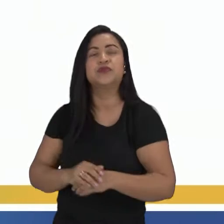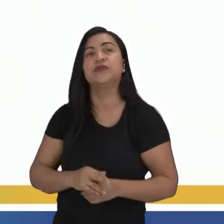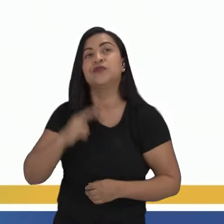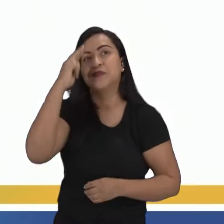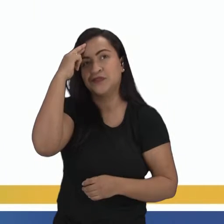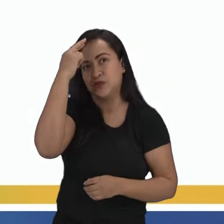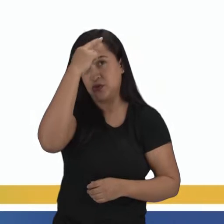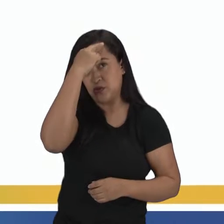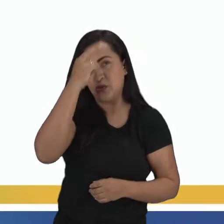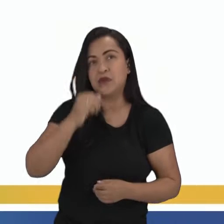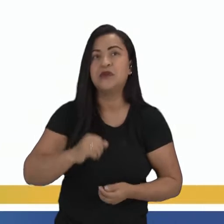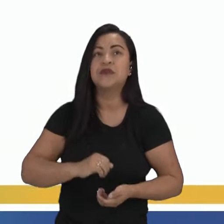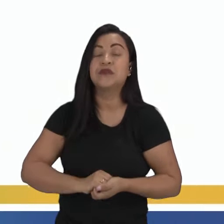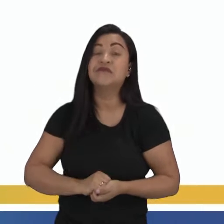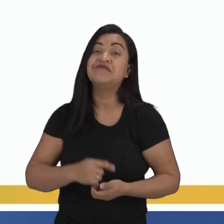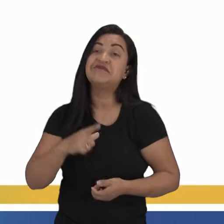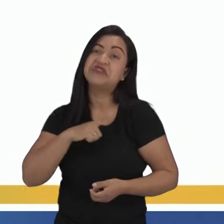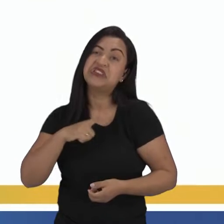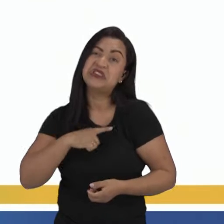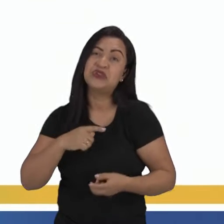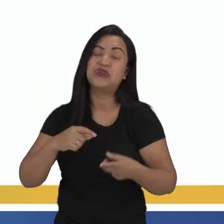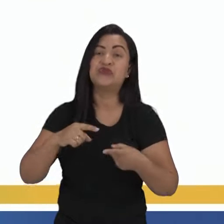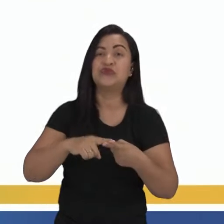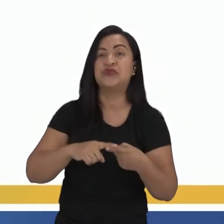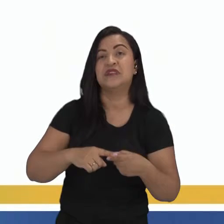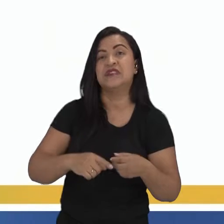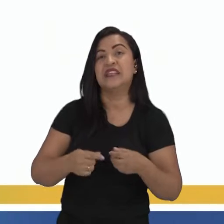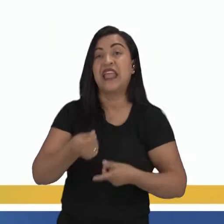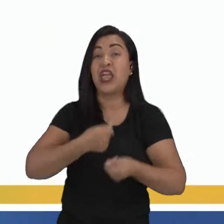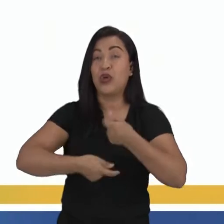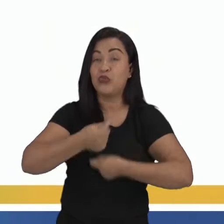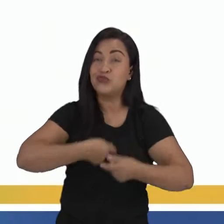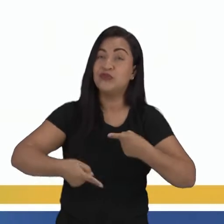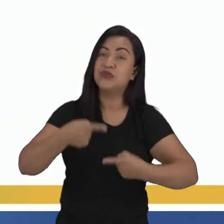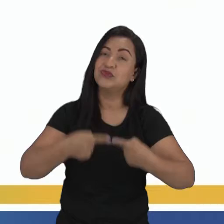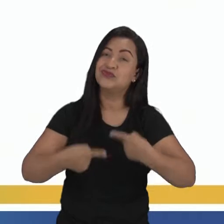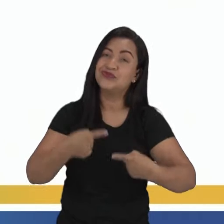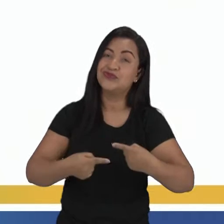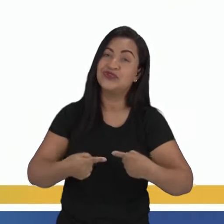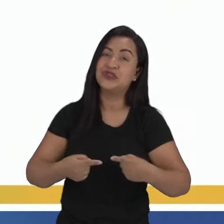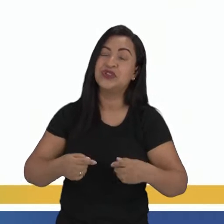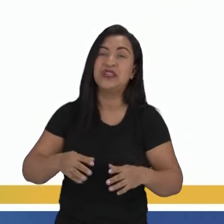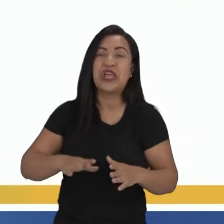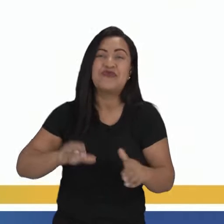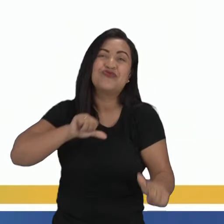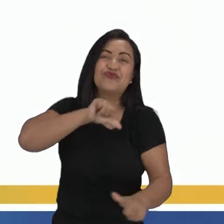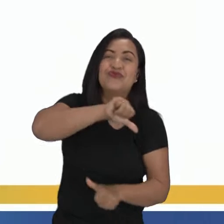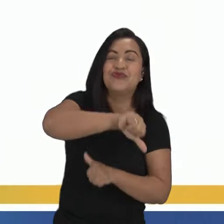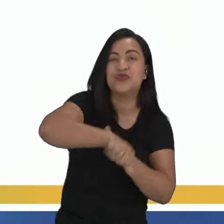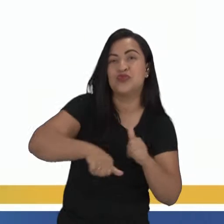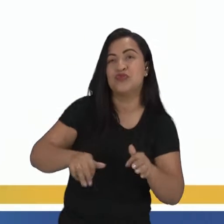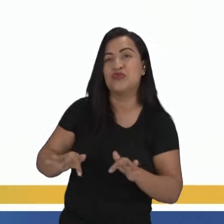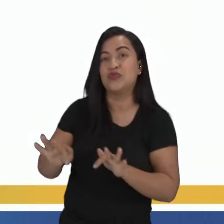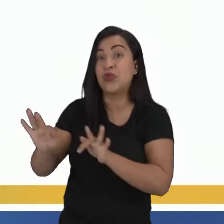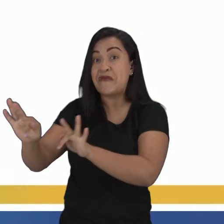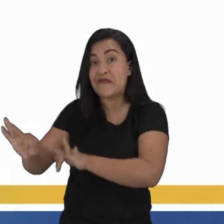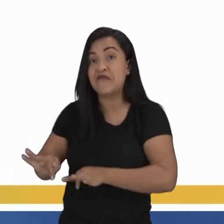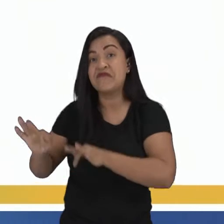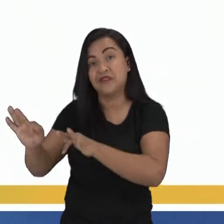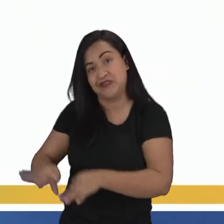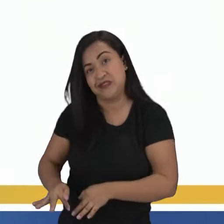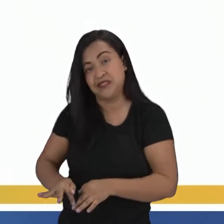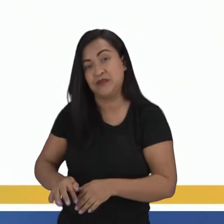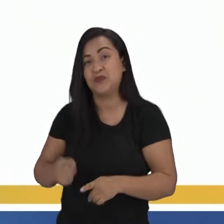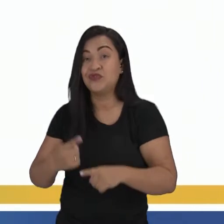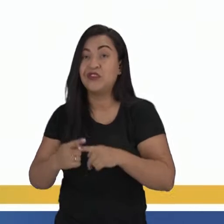históricas, mas também econômica, política. Isso vai estar mudando todo o cenário do feudalismo, já que é justamente no